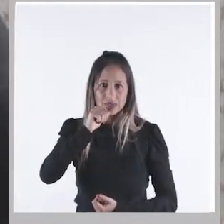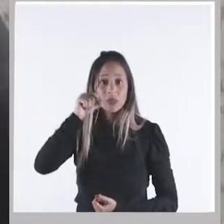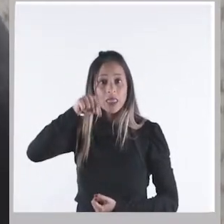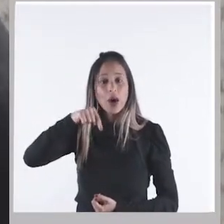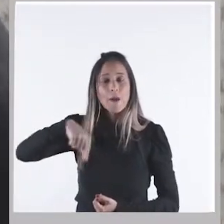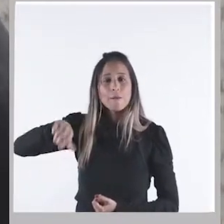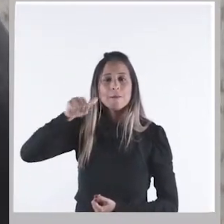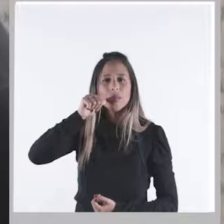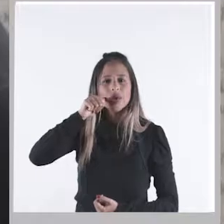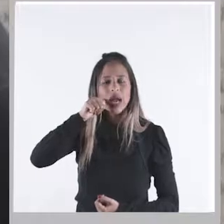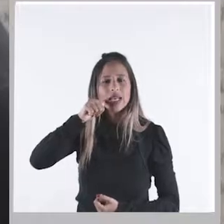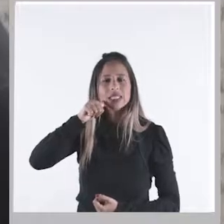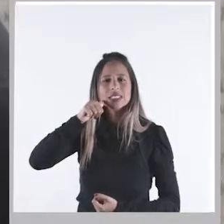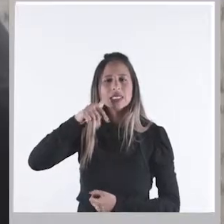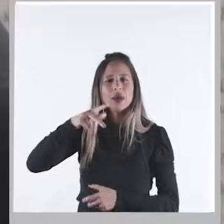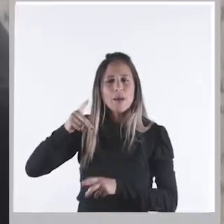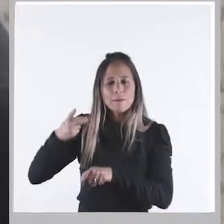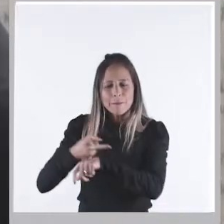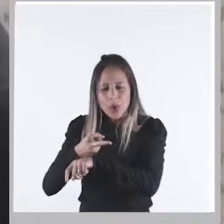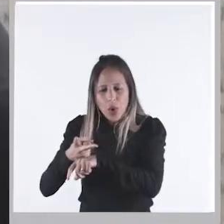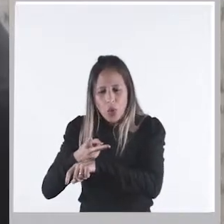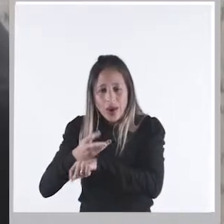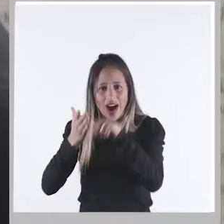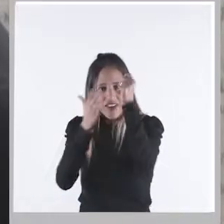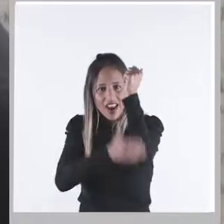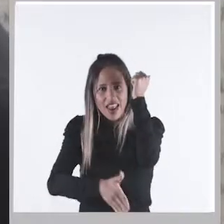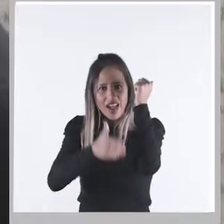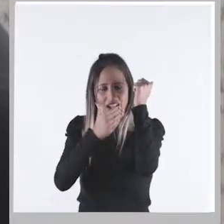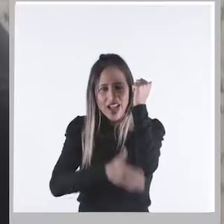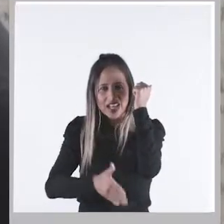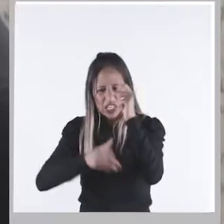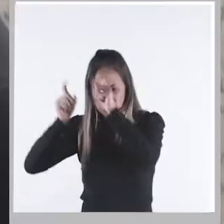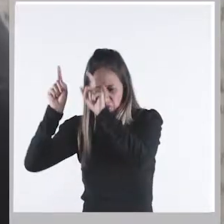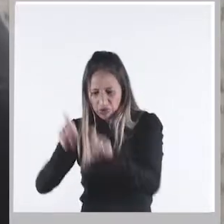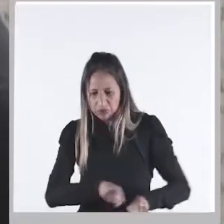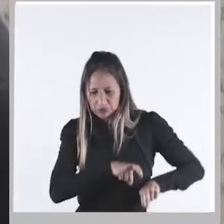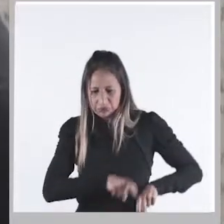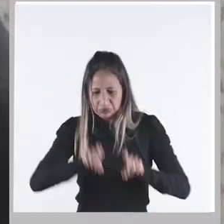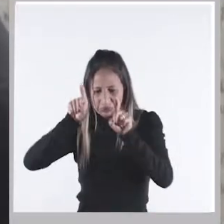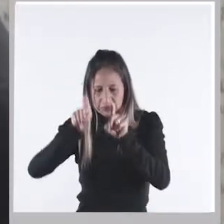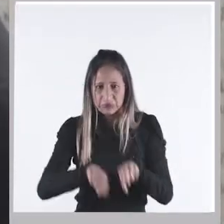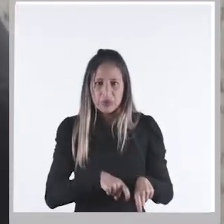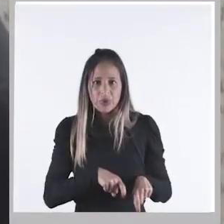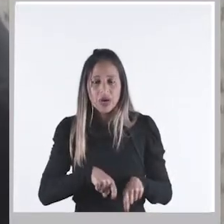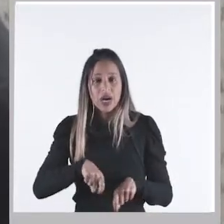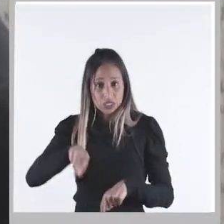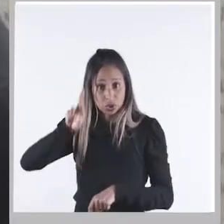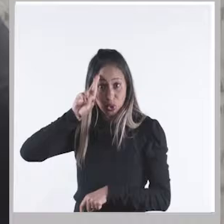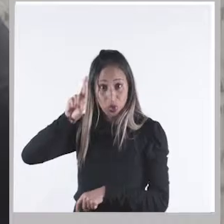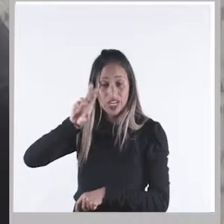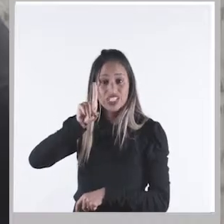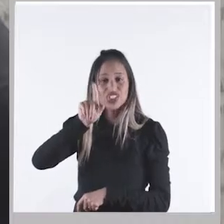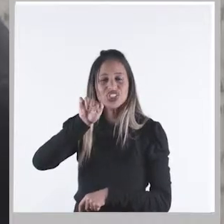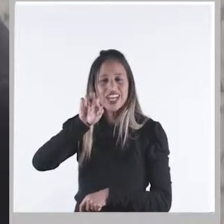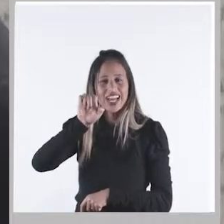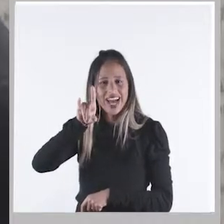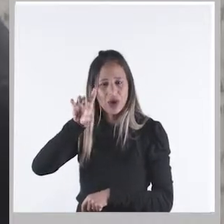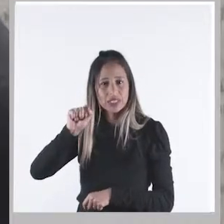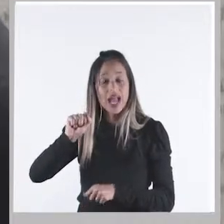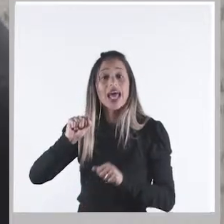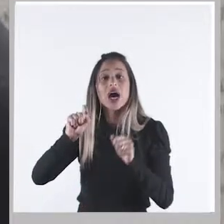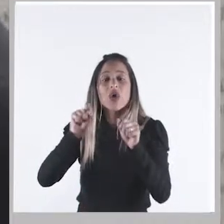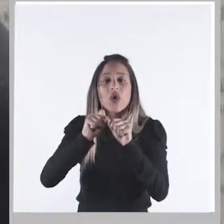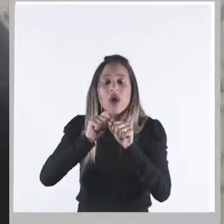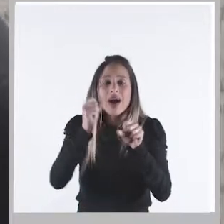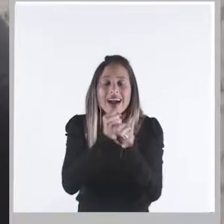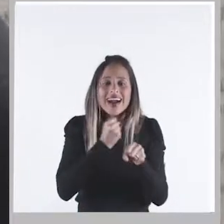que buscavam lenha, né? Eram mulheres que batiam enxada, né? A Dona Geralda, por exemplo, é uma mulher que construiu a